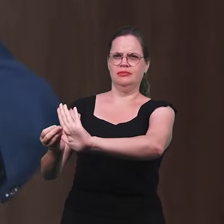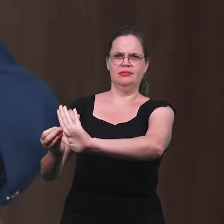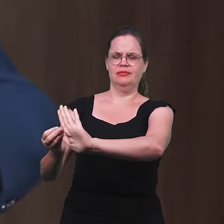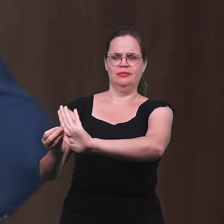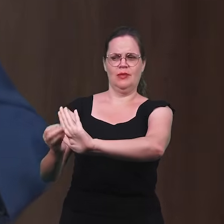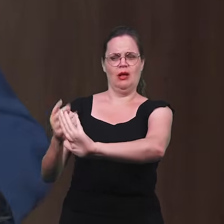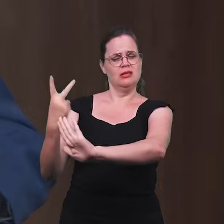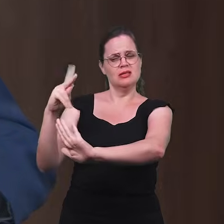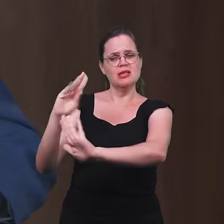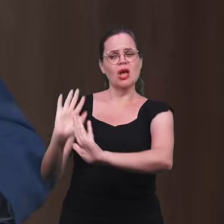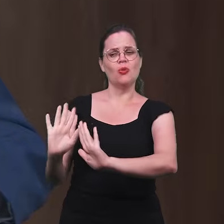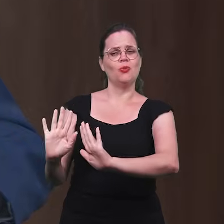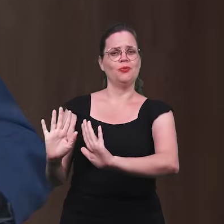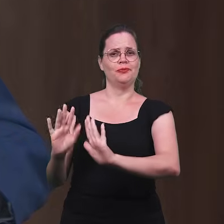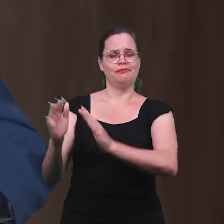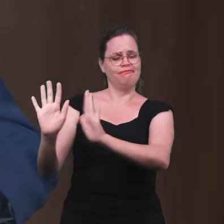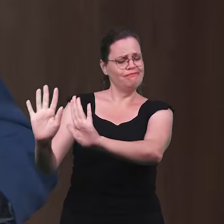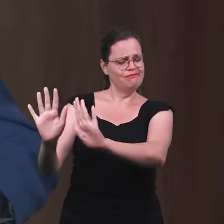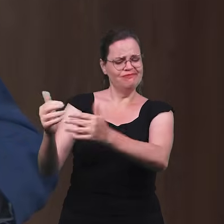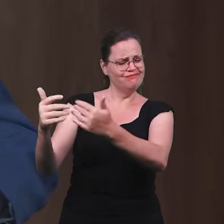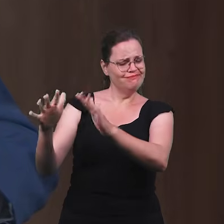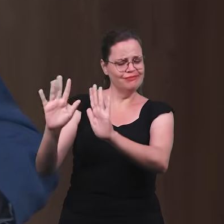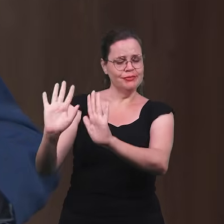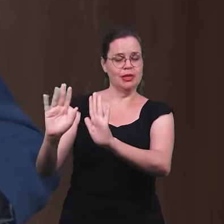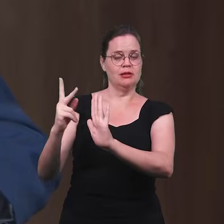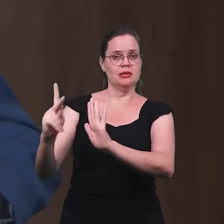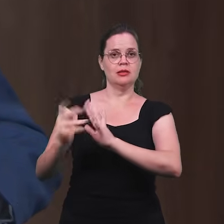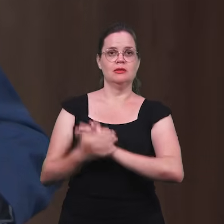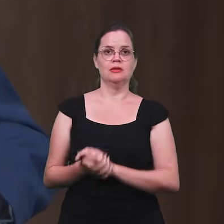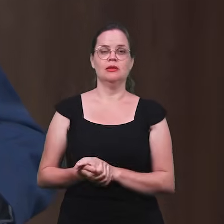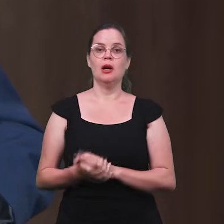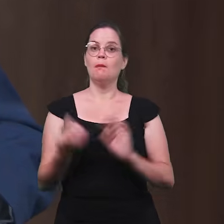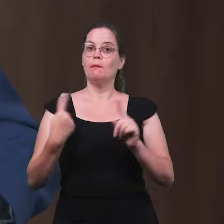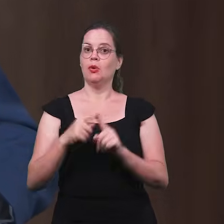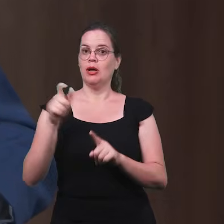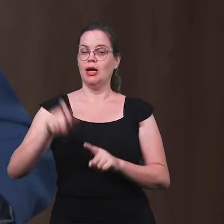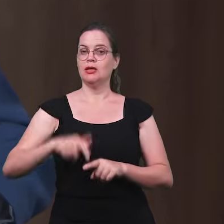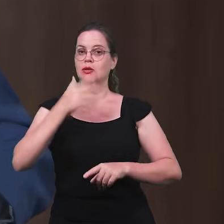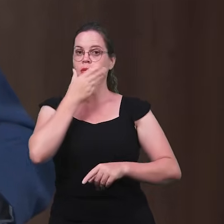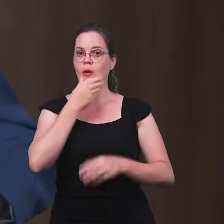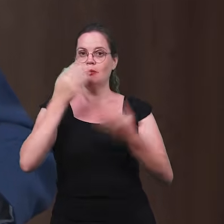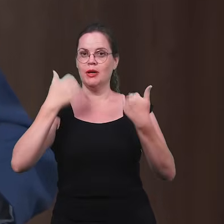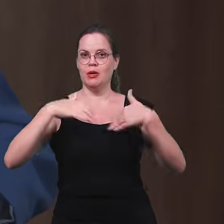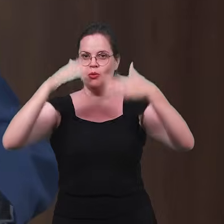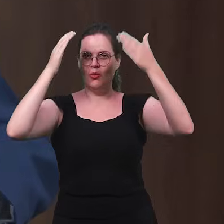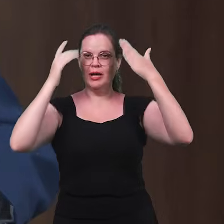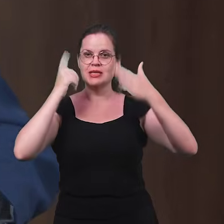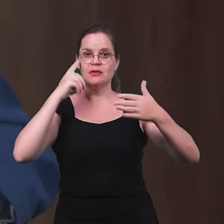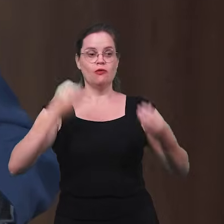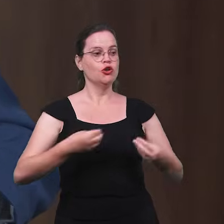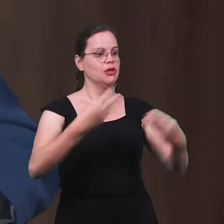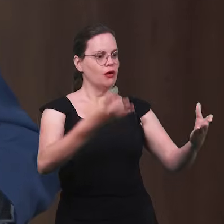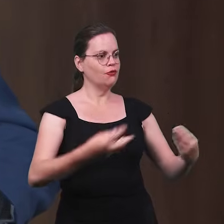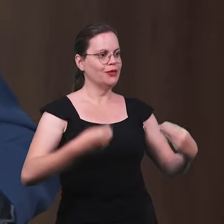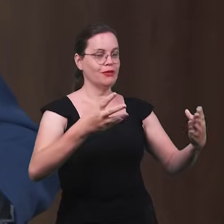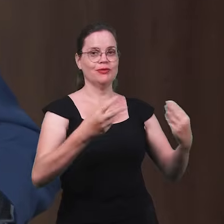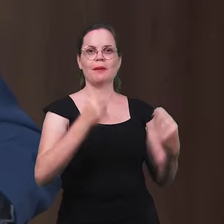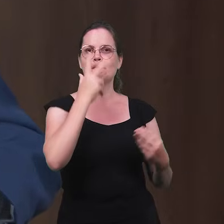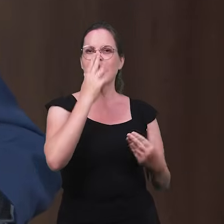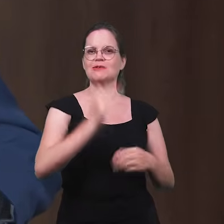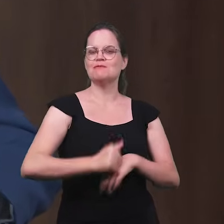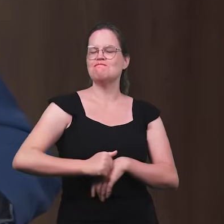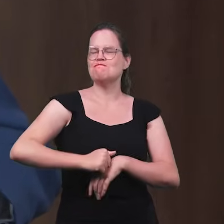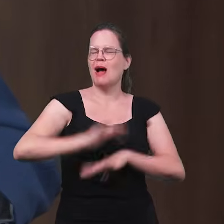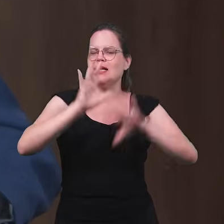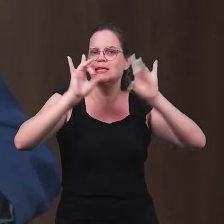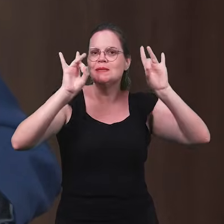Então, na visão de Belsazar, o que ele ofereceu era o maior presente do